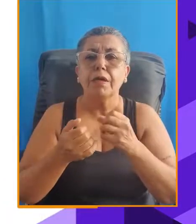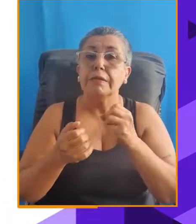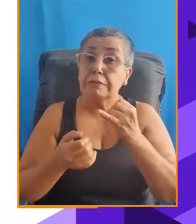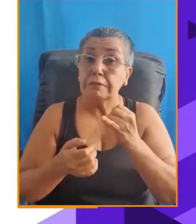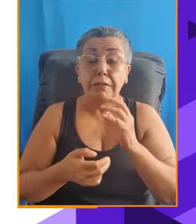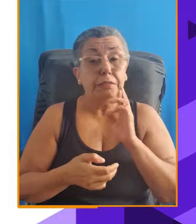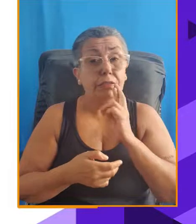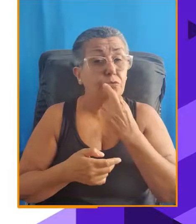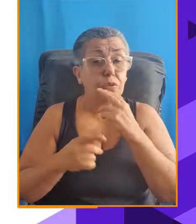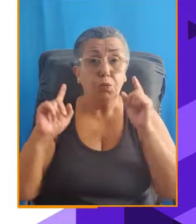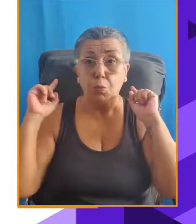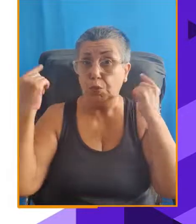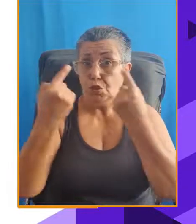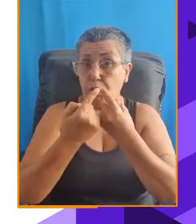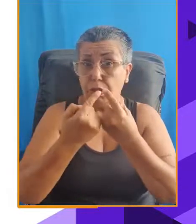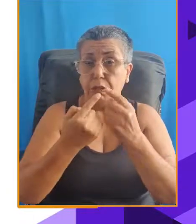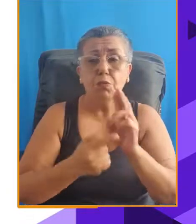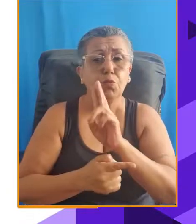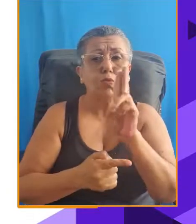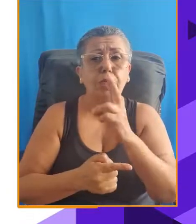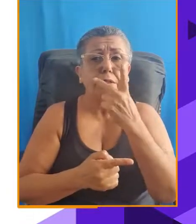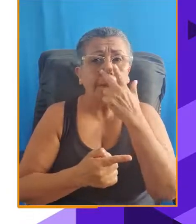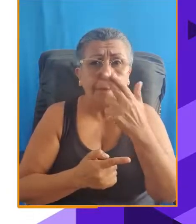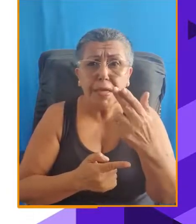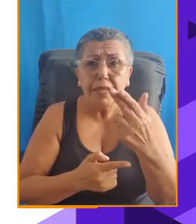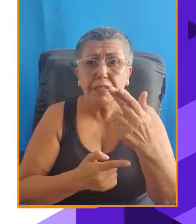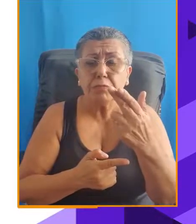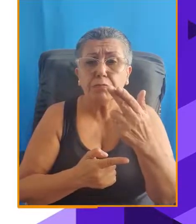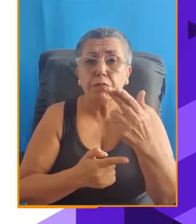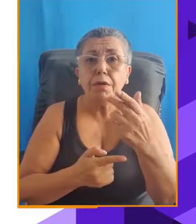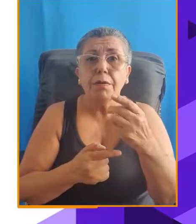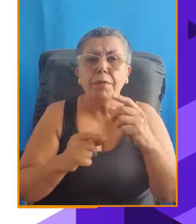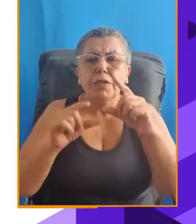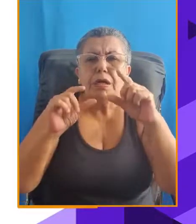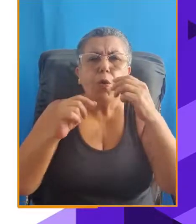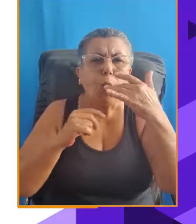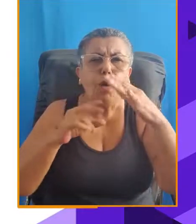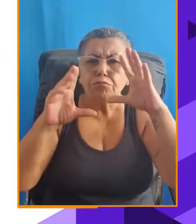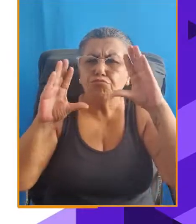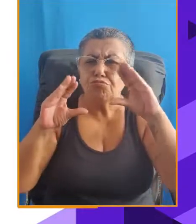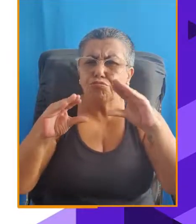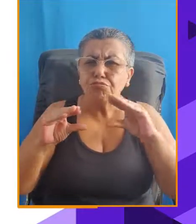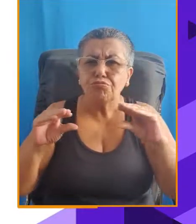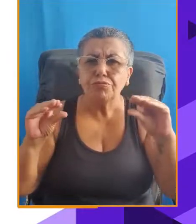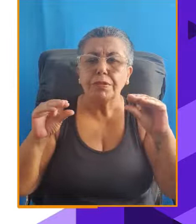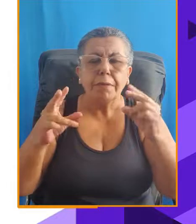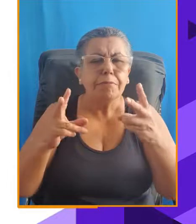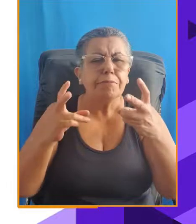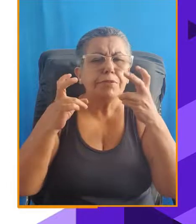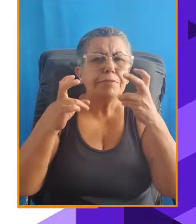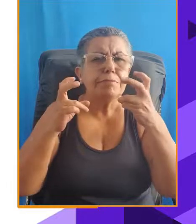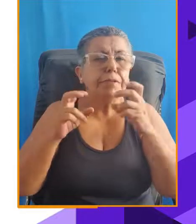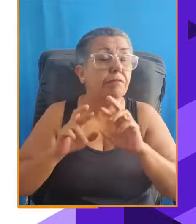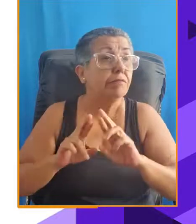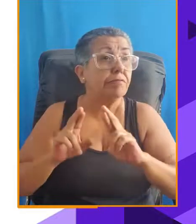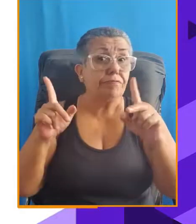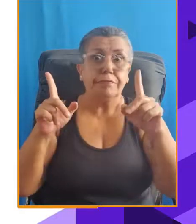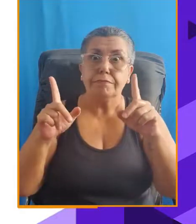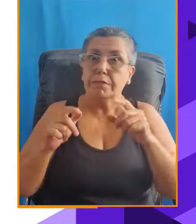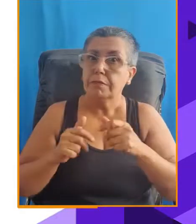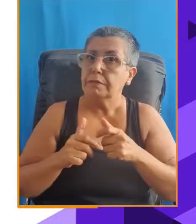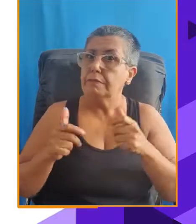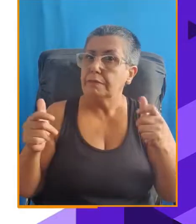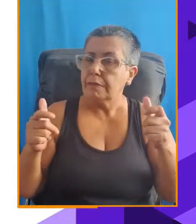esse restaurante mexicano usasse os mesmos matizes, mas com baixa saturação, iríamos perceber uma diferença